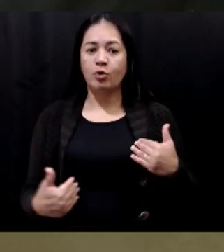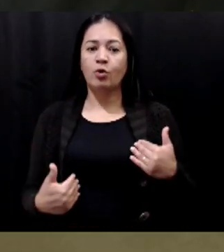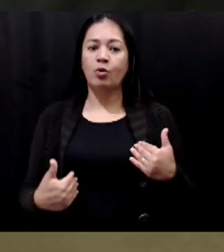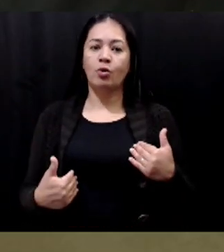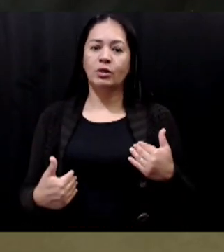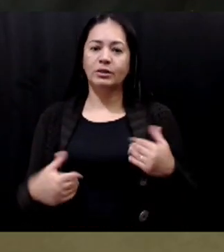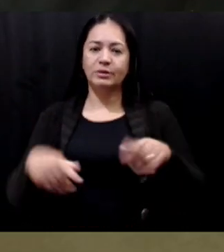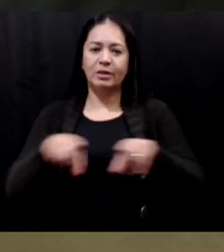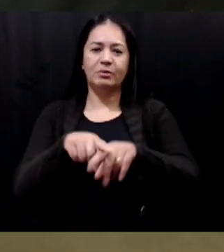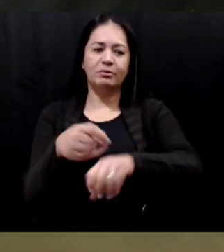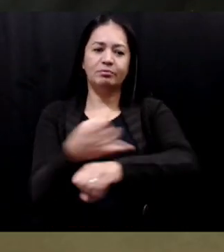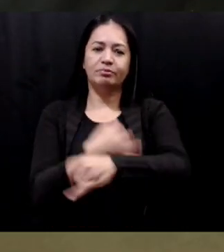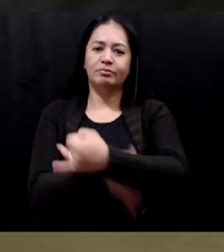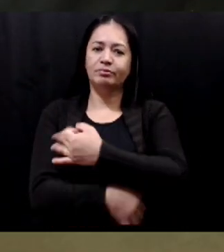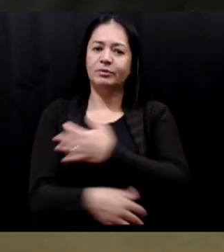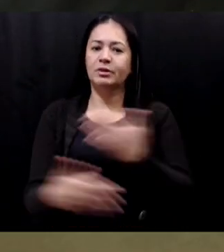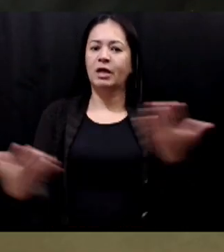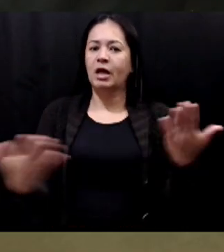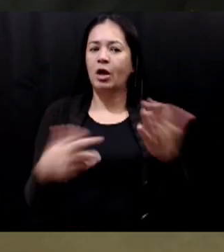Agora, eu te pergunto,